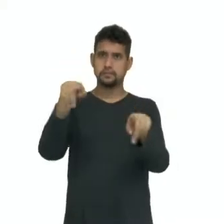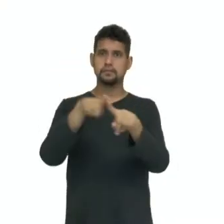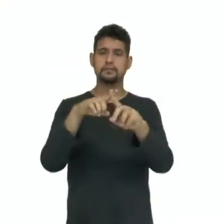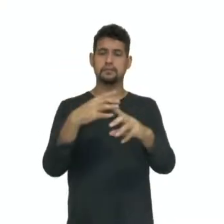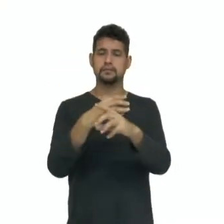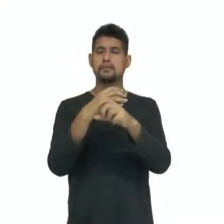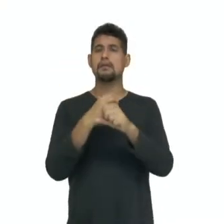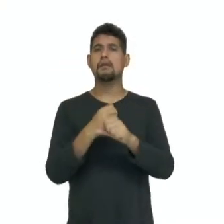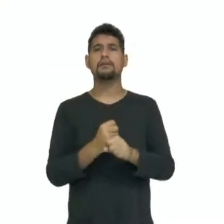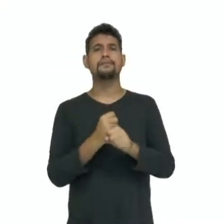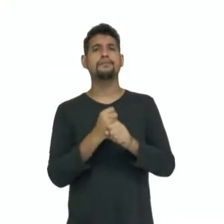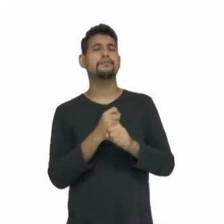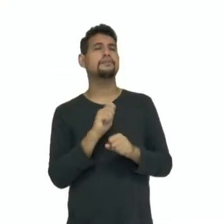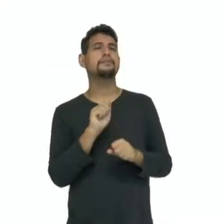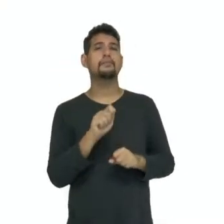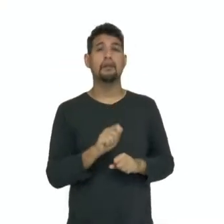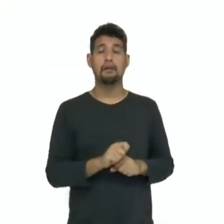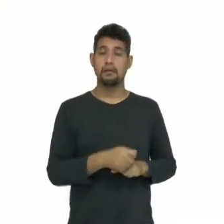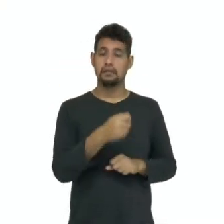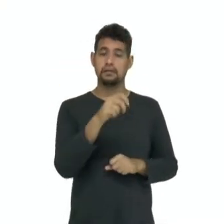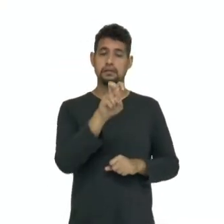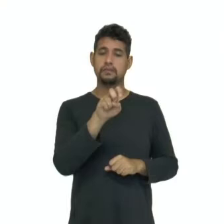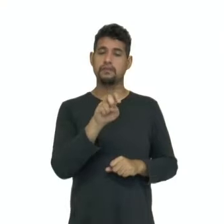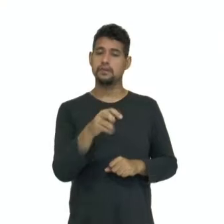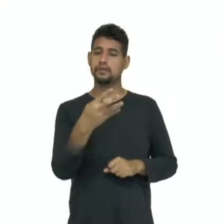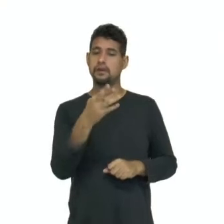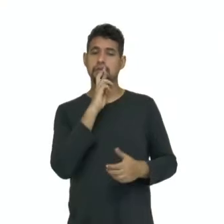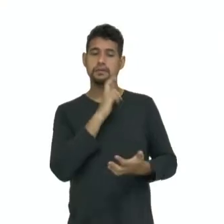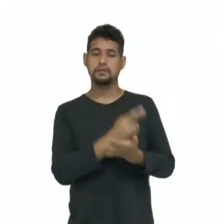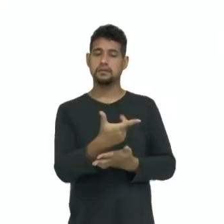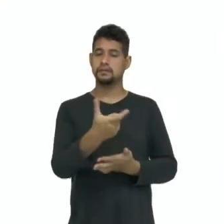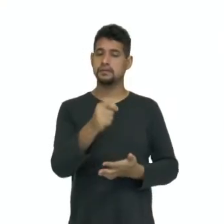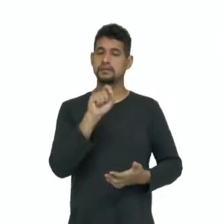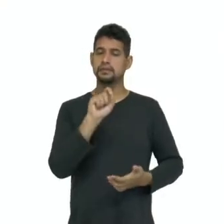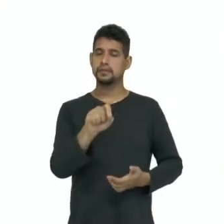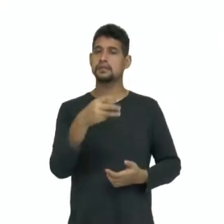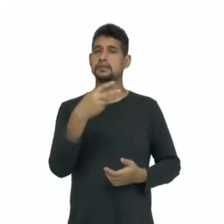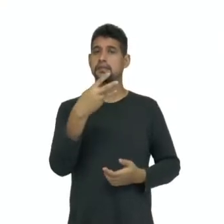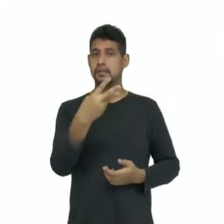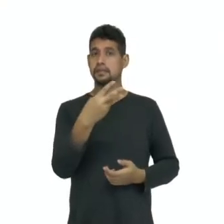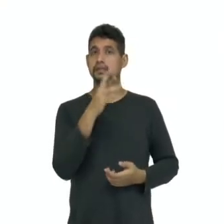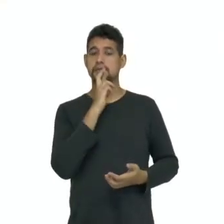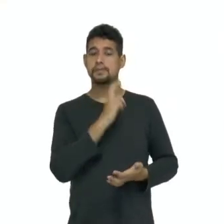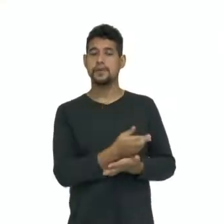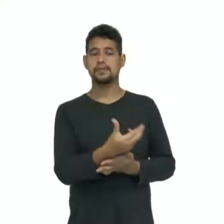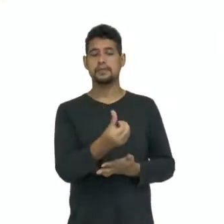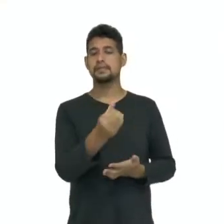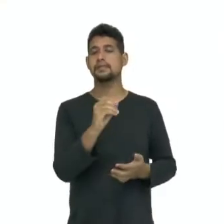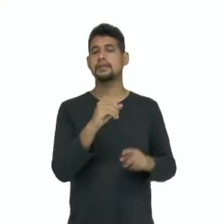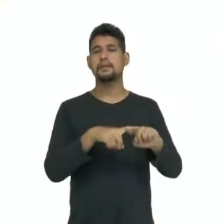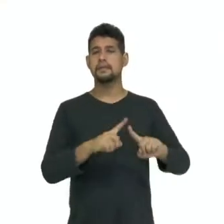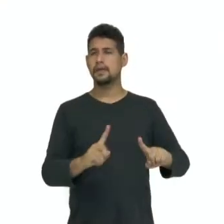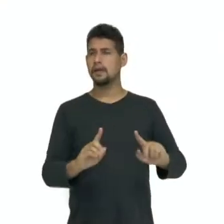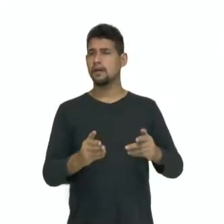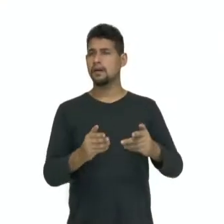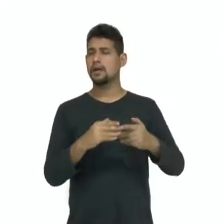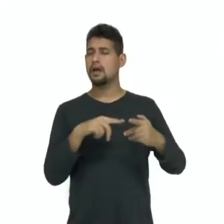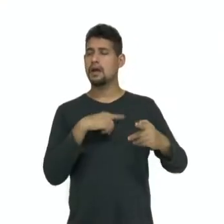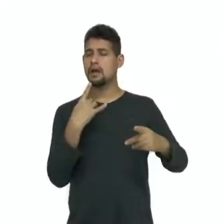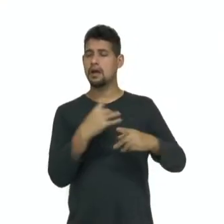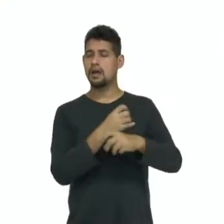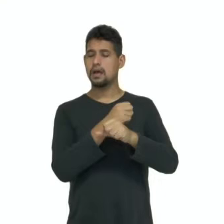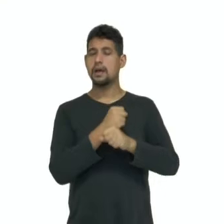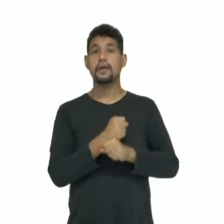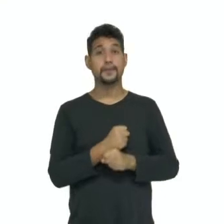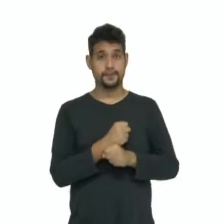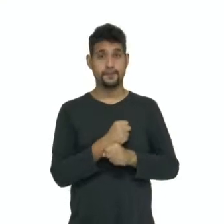multiplicativo, aonde eu vou ficar 5 vezes 4, 20, vezes 3, 60. Então, logo a gente pode concluir que